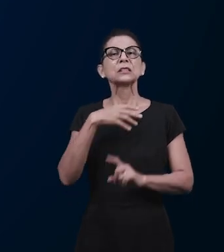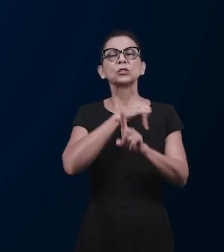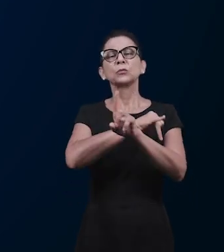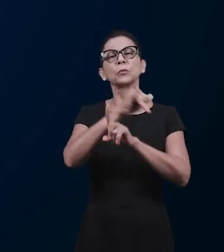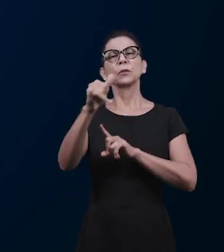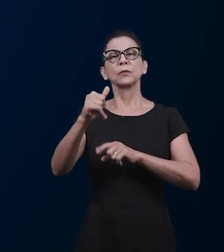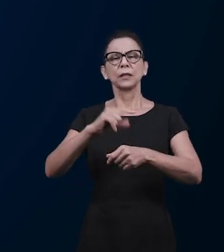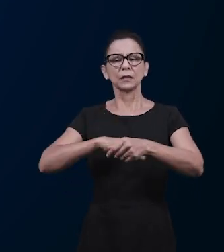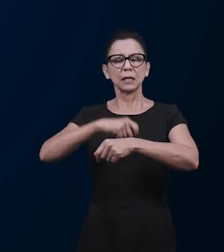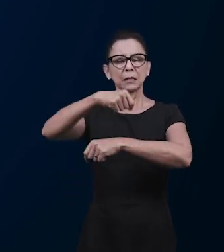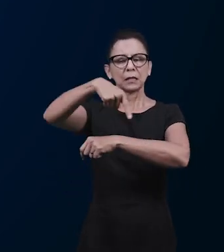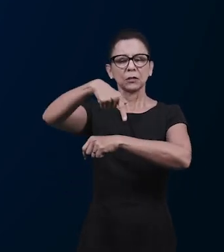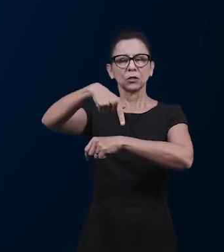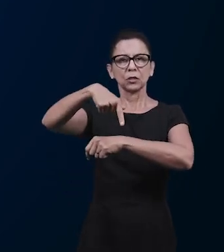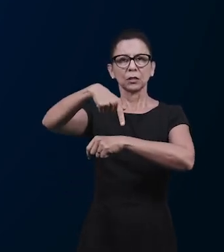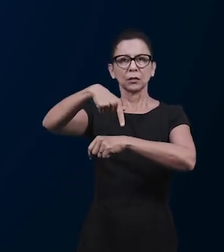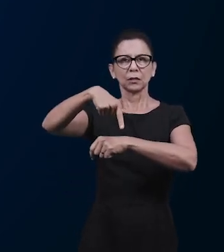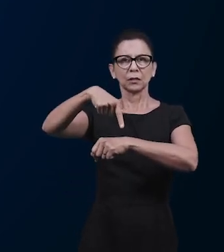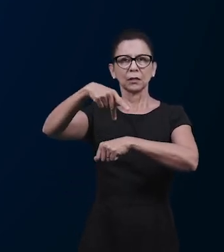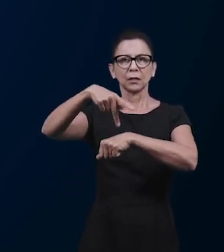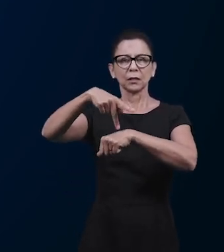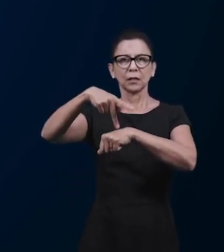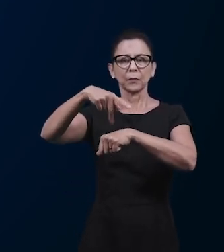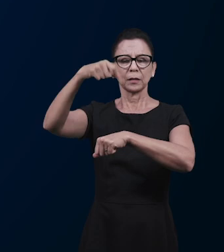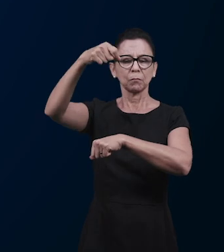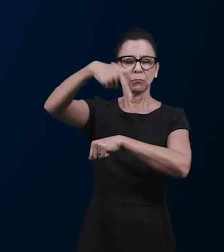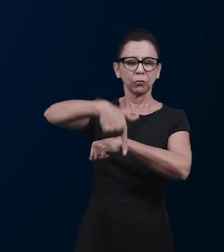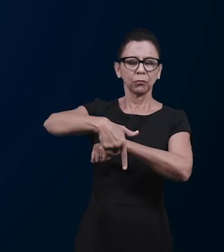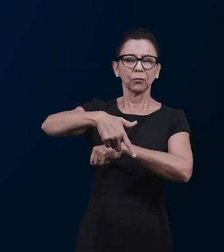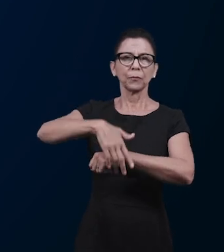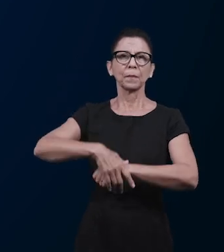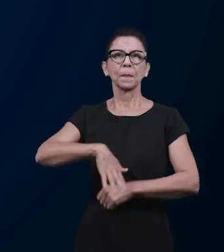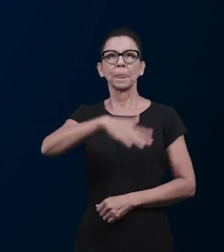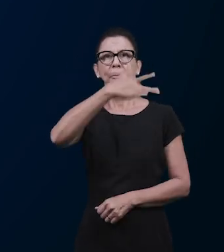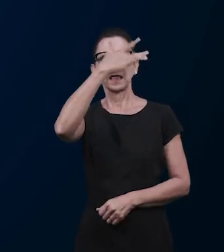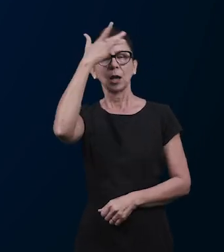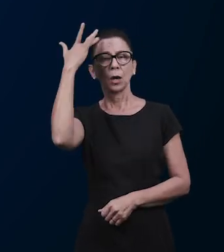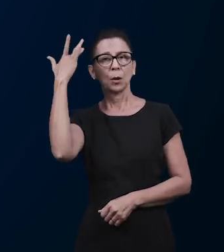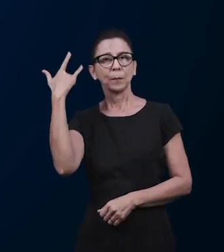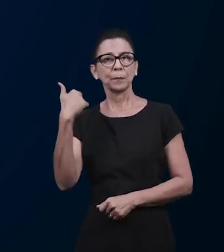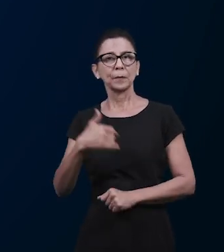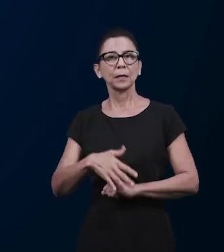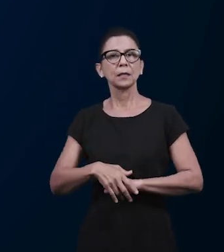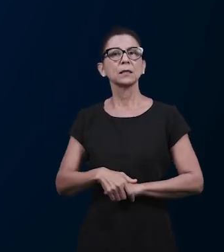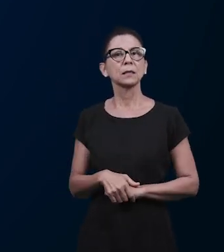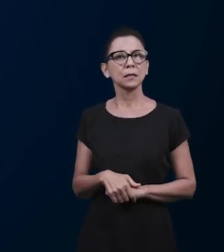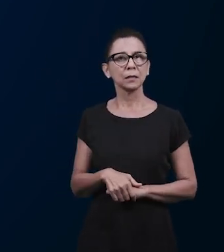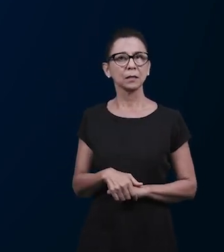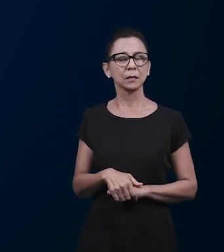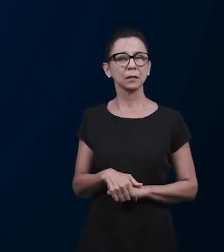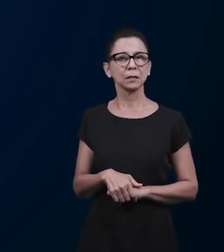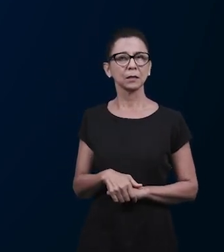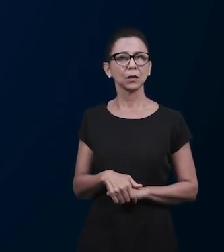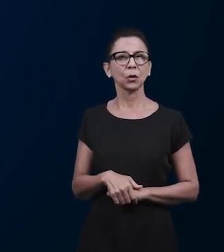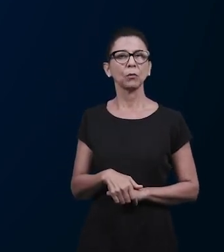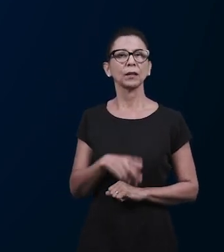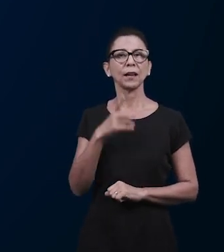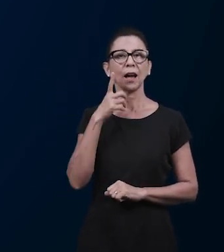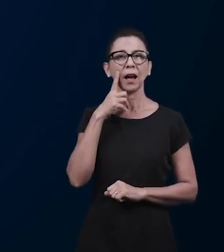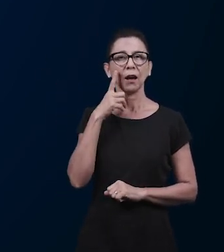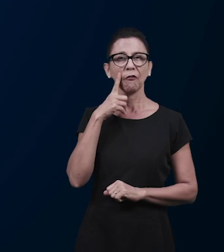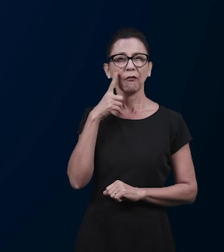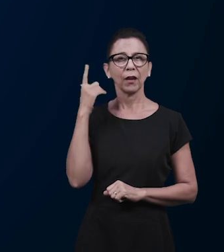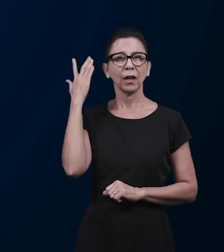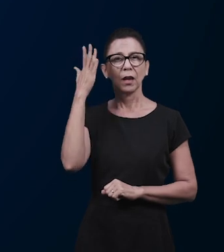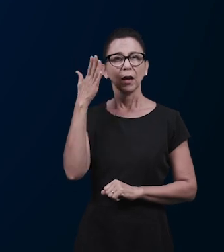da semente que caiu em pedregais? É o que ouve a palavra e recebe com alegria, mas